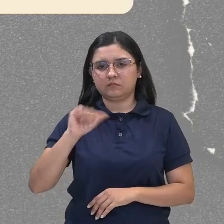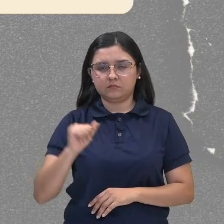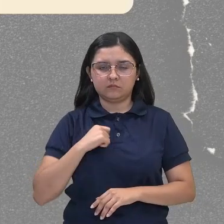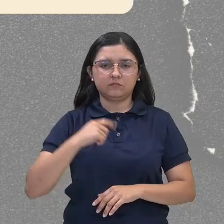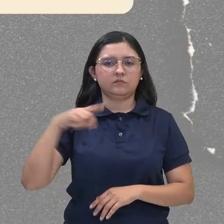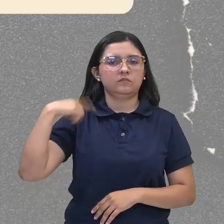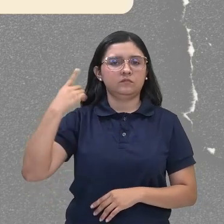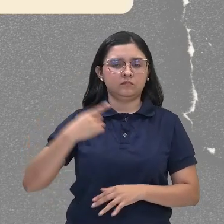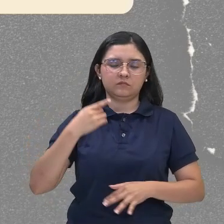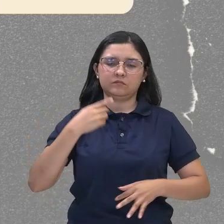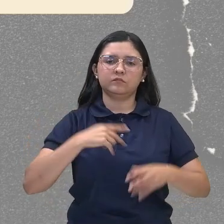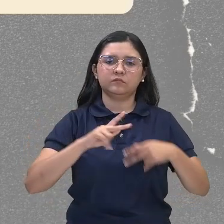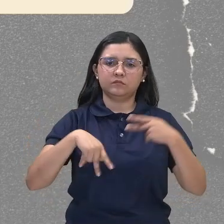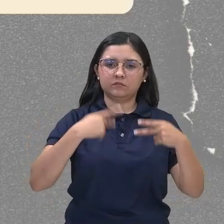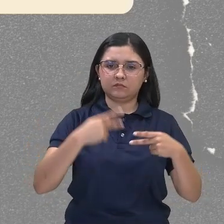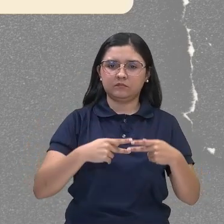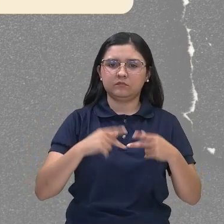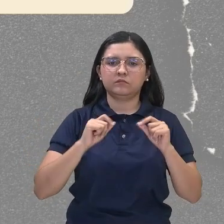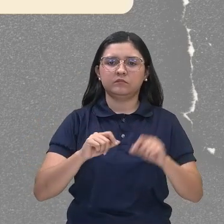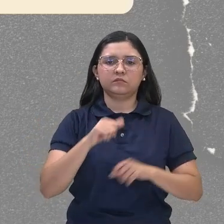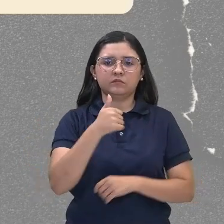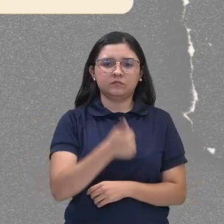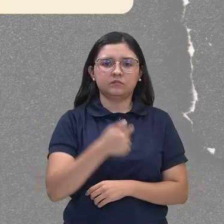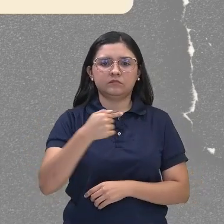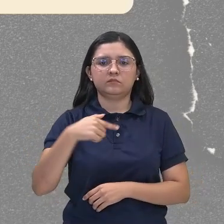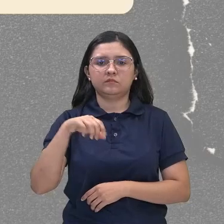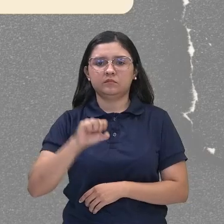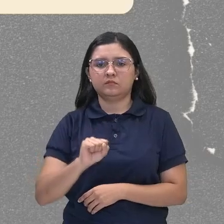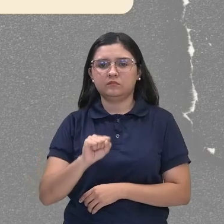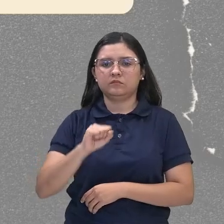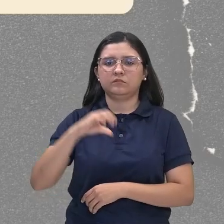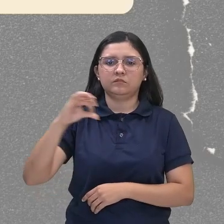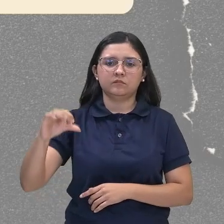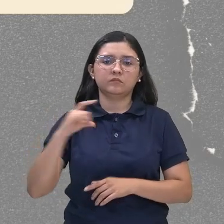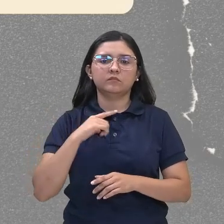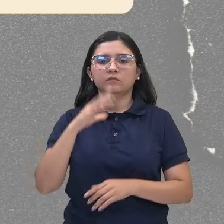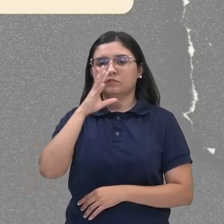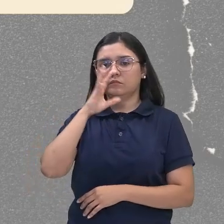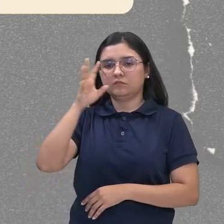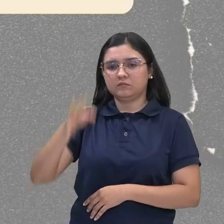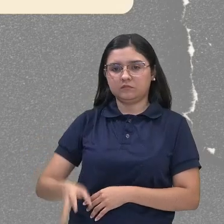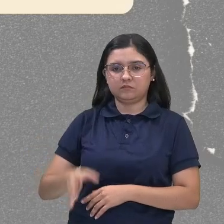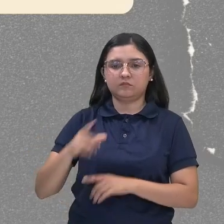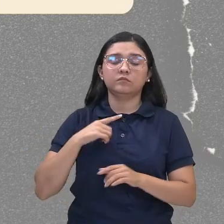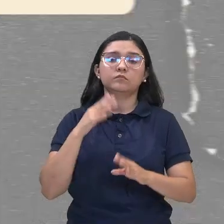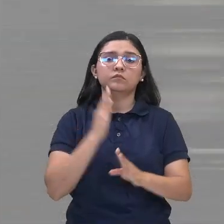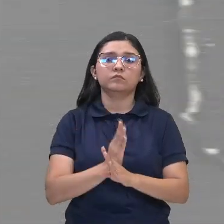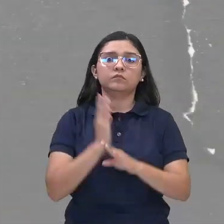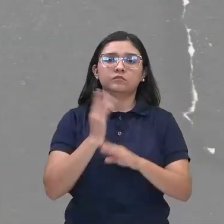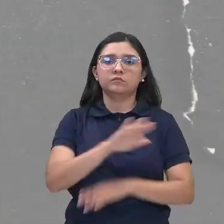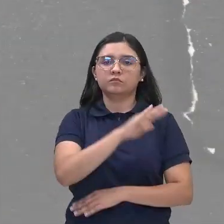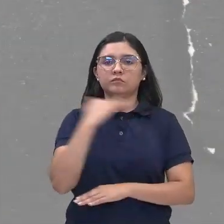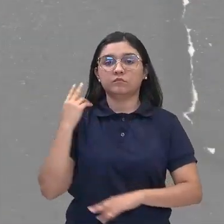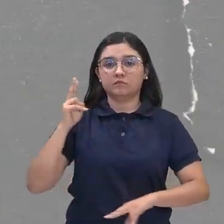Em 1789 foi acusado de envolvimento na Inconfidência Mineira. Foi encontrado morto na prisão.